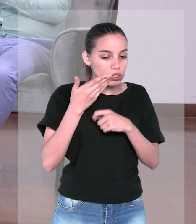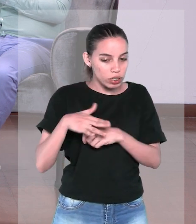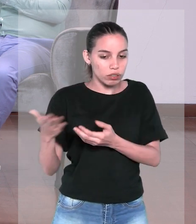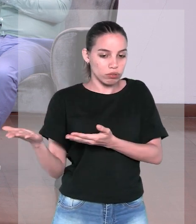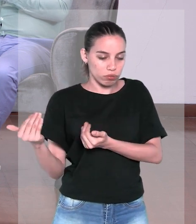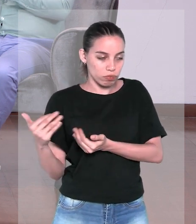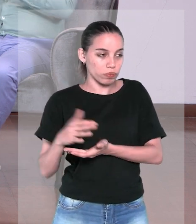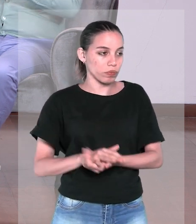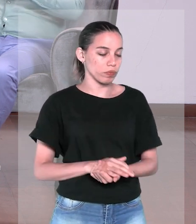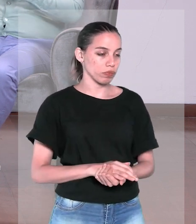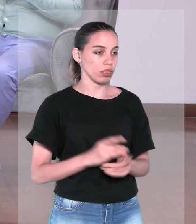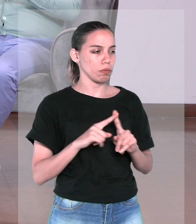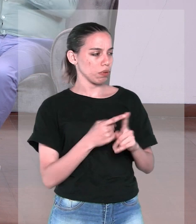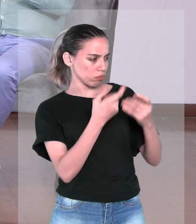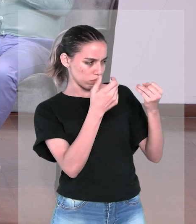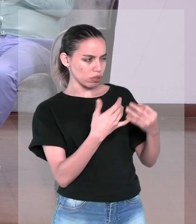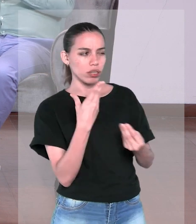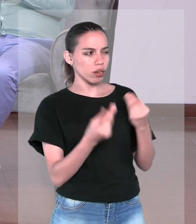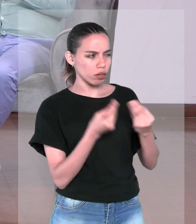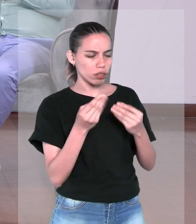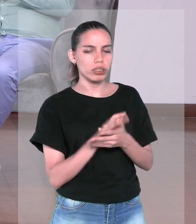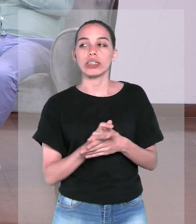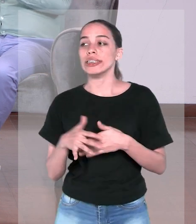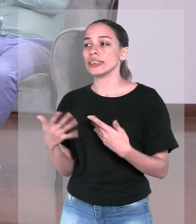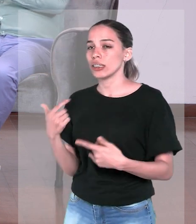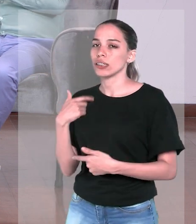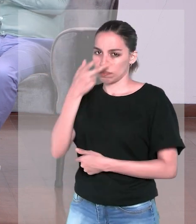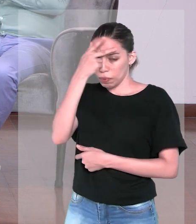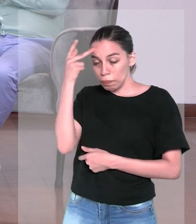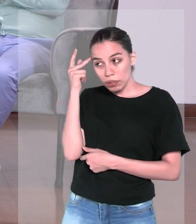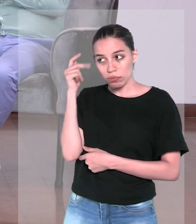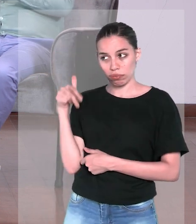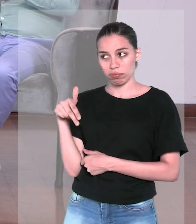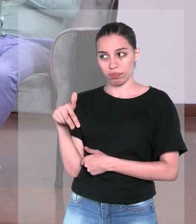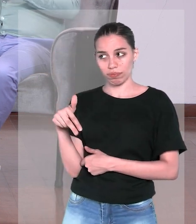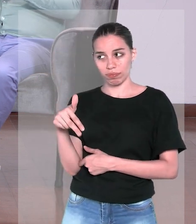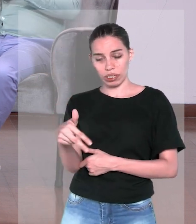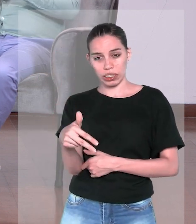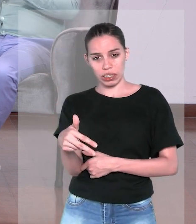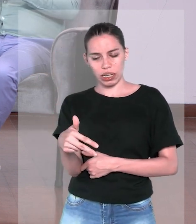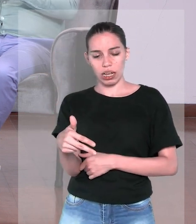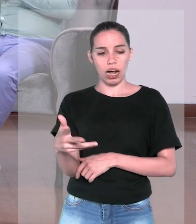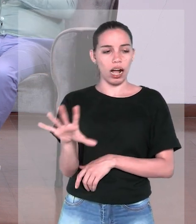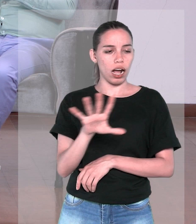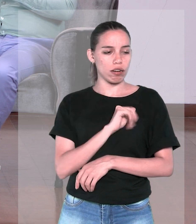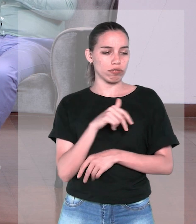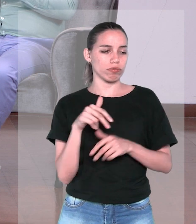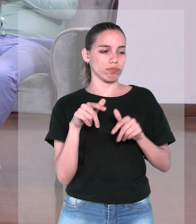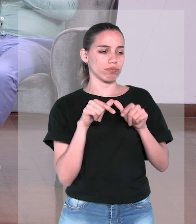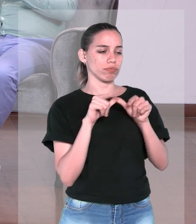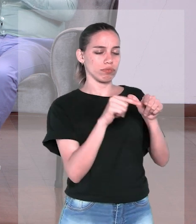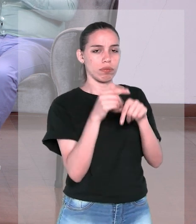livro. Então, eu sou um andarilho, né? Então, eu ando muito pelo